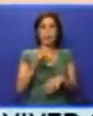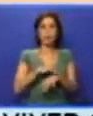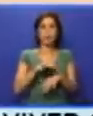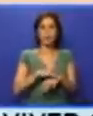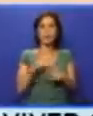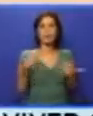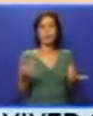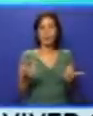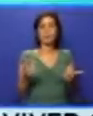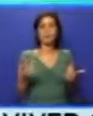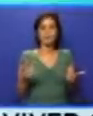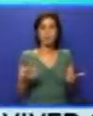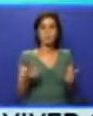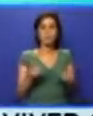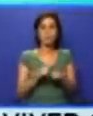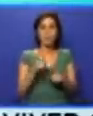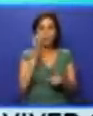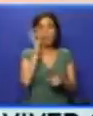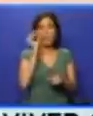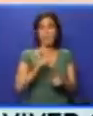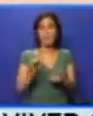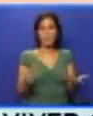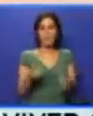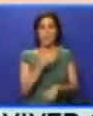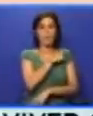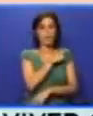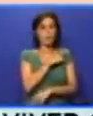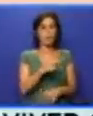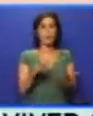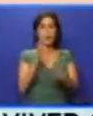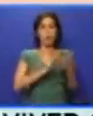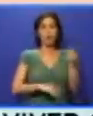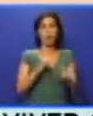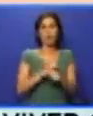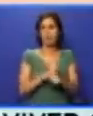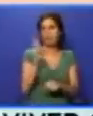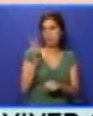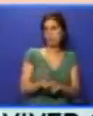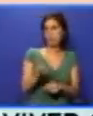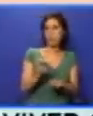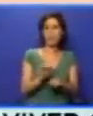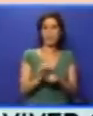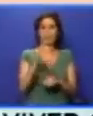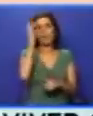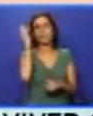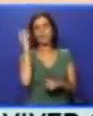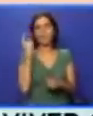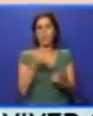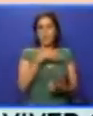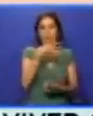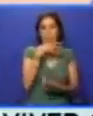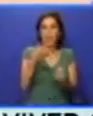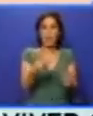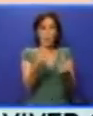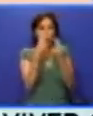com esclerose múltipla. Exatamente, mas não é visível, portanto, mesmo para os patrões, como para os colegas de trabalho, não é propriamente uma coisa fácil de explicar